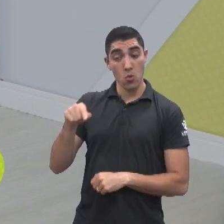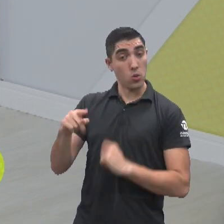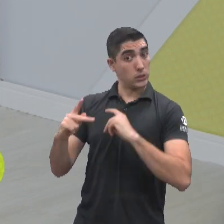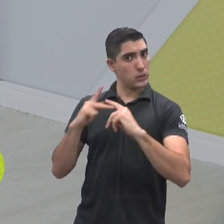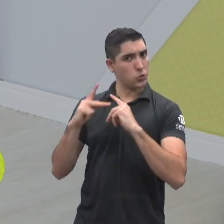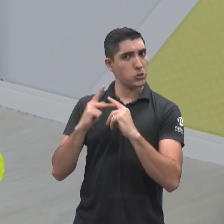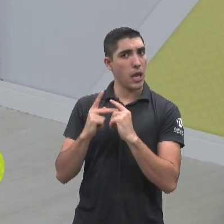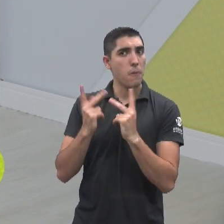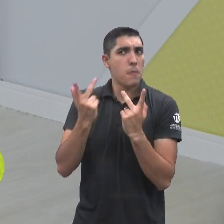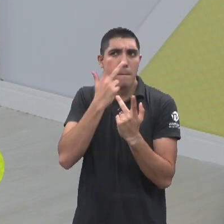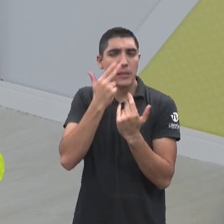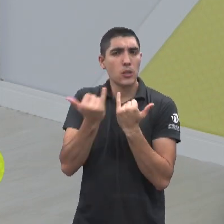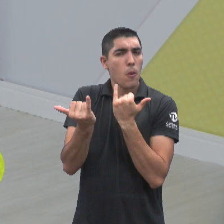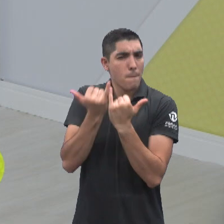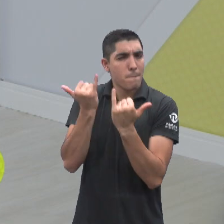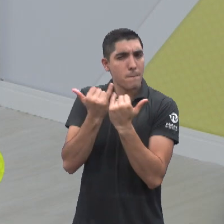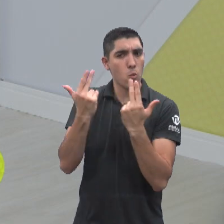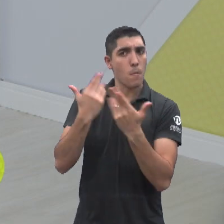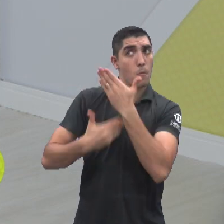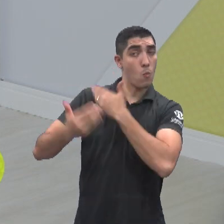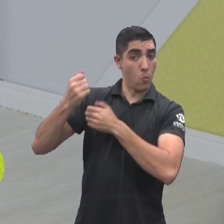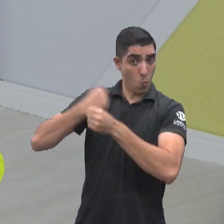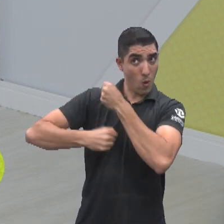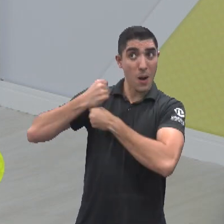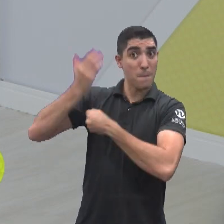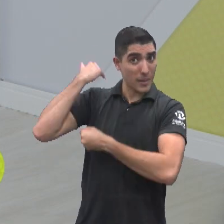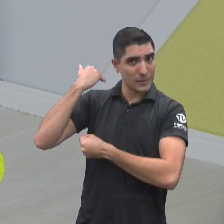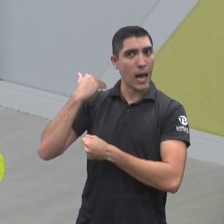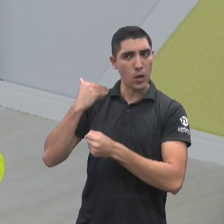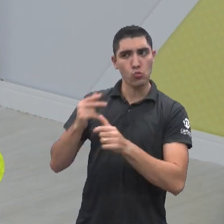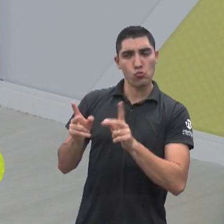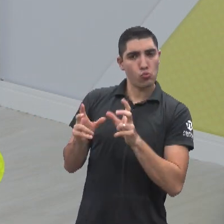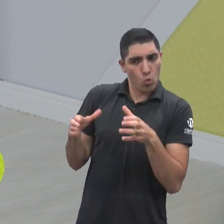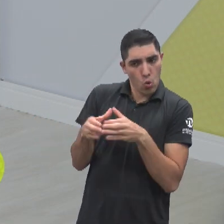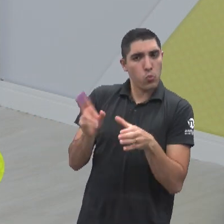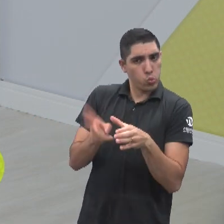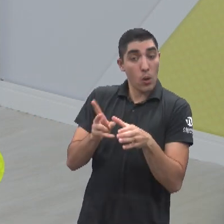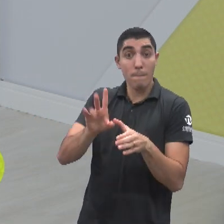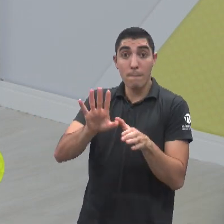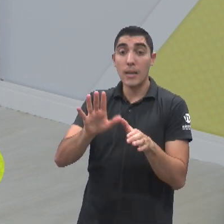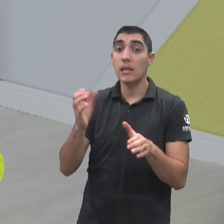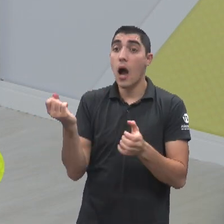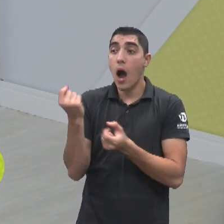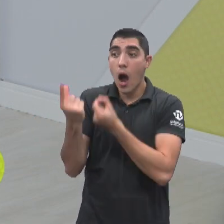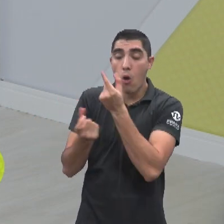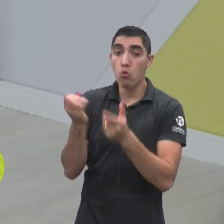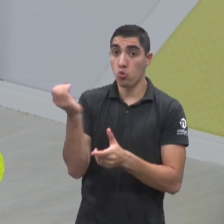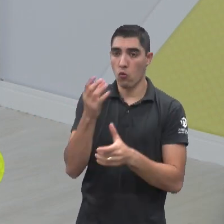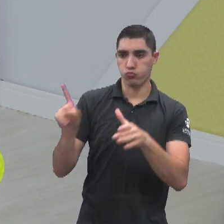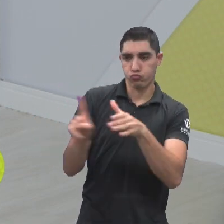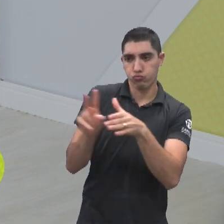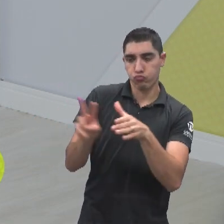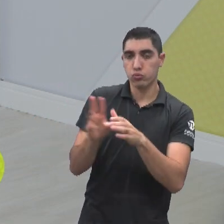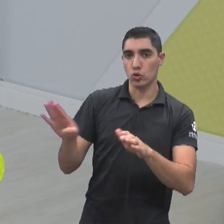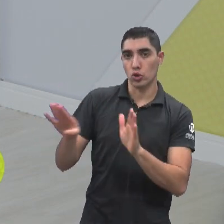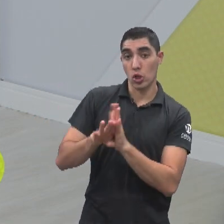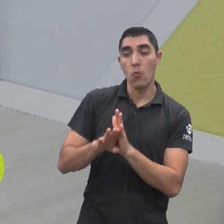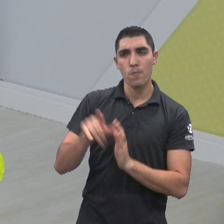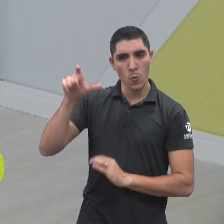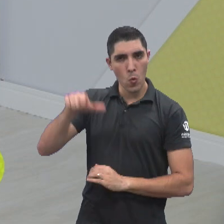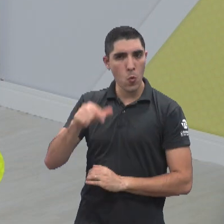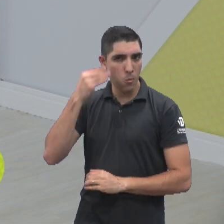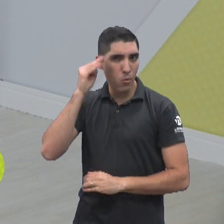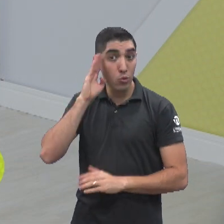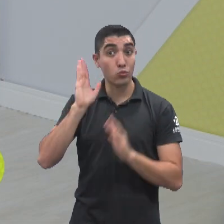temporada passada, mas também chegaram alguns reforços importantes. O Brunão esteve por lá e mostra tudo para você.